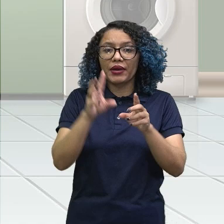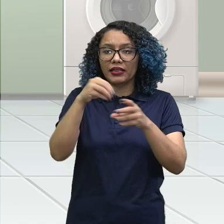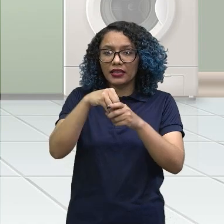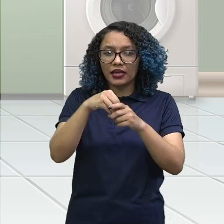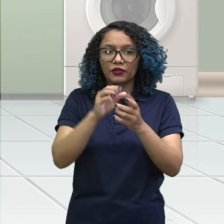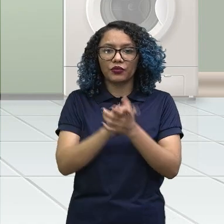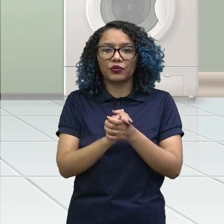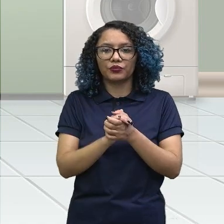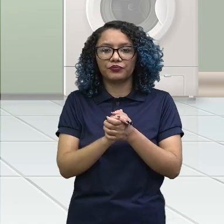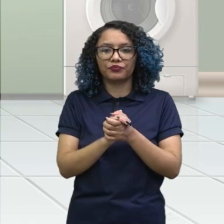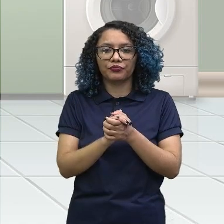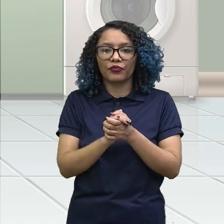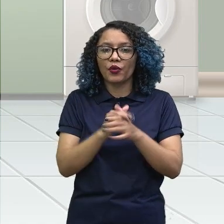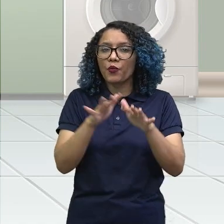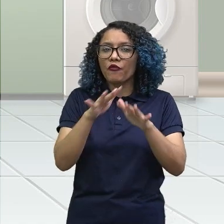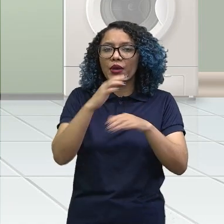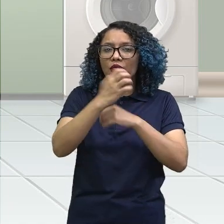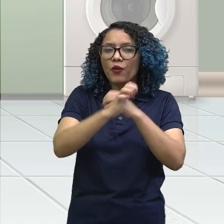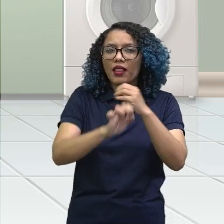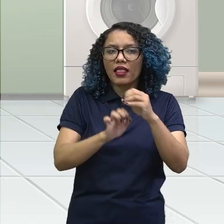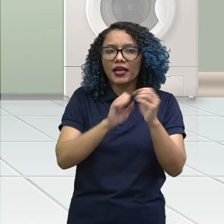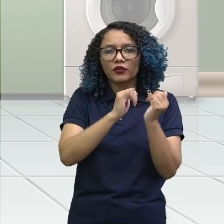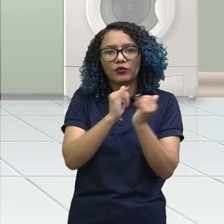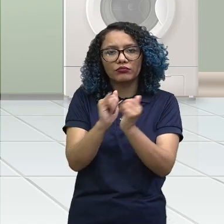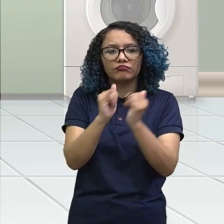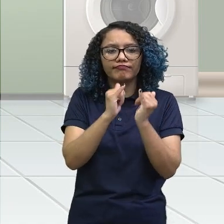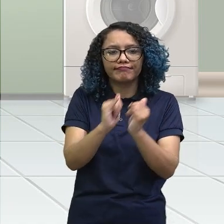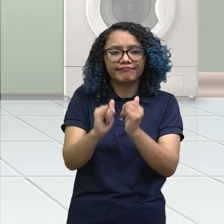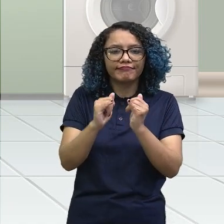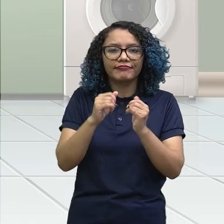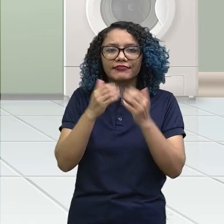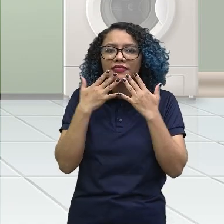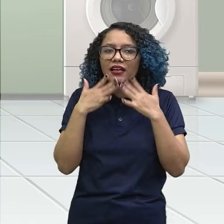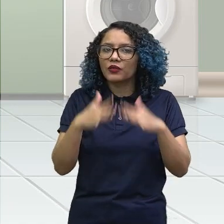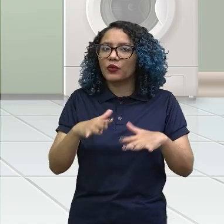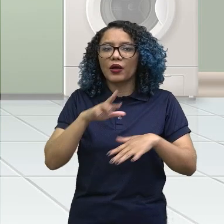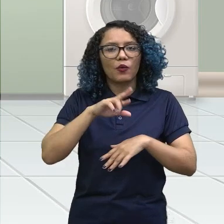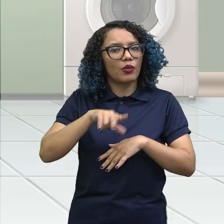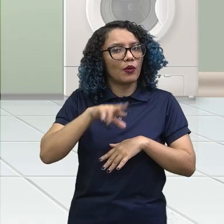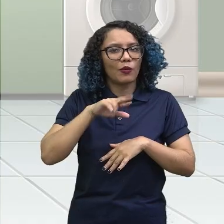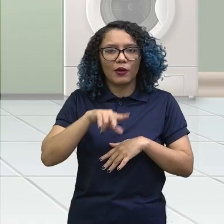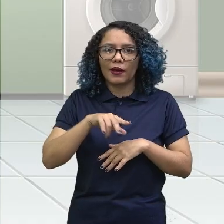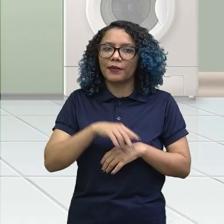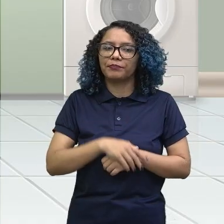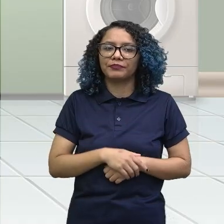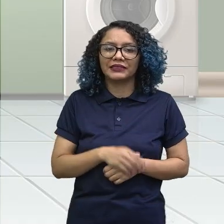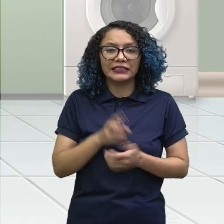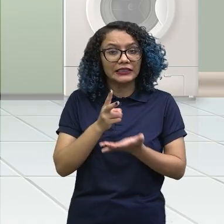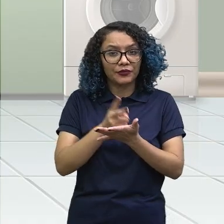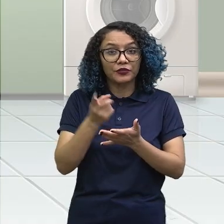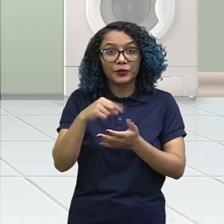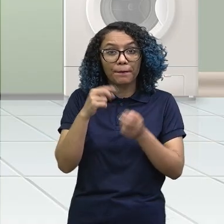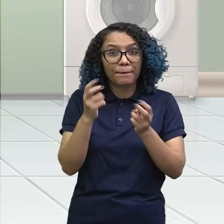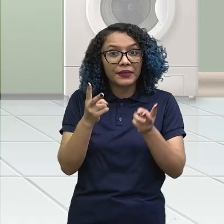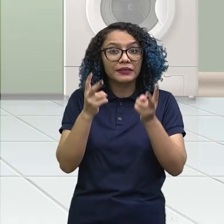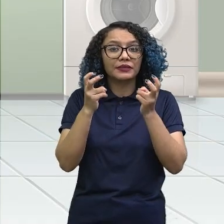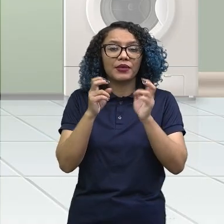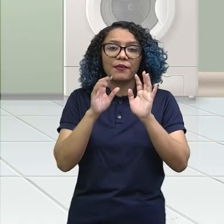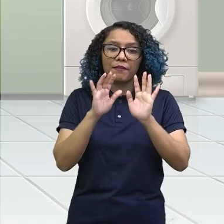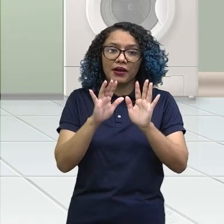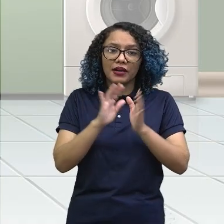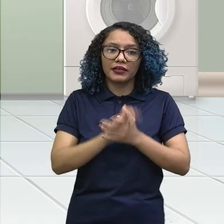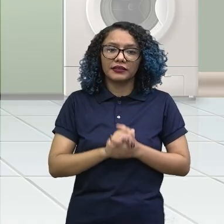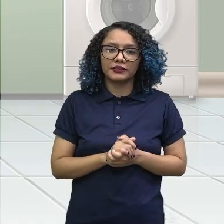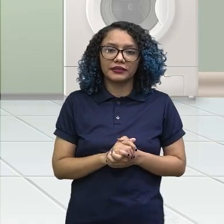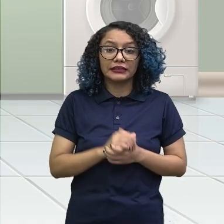o movimento dos elétrons não é espontâneo. Sempre você vai perceber, claro que isso é